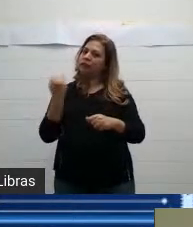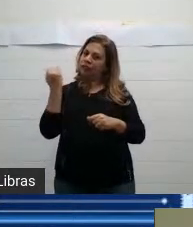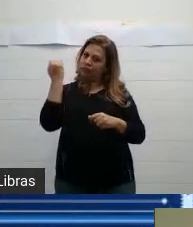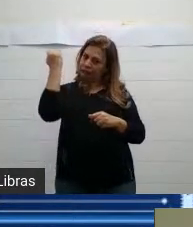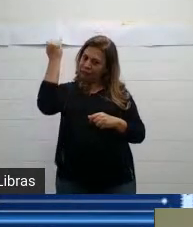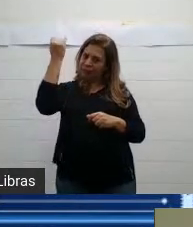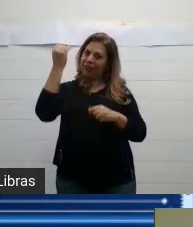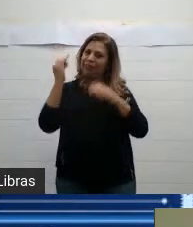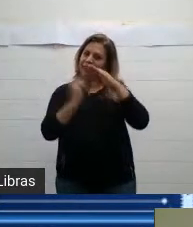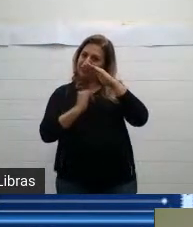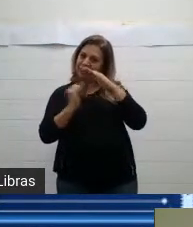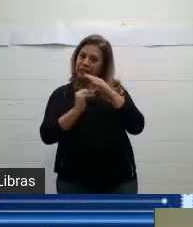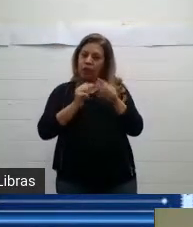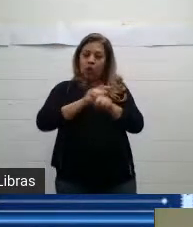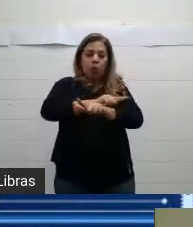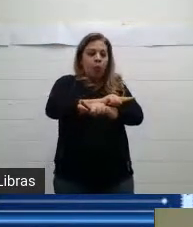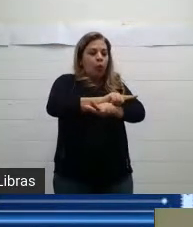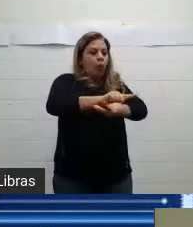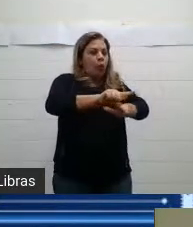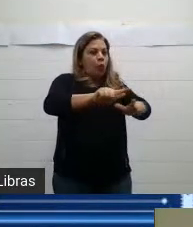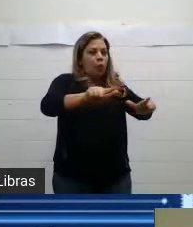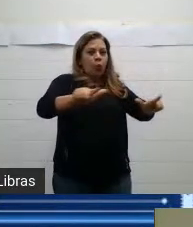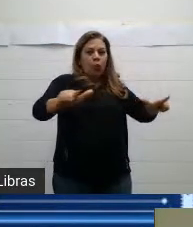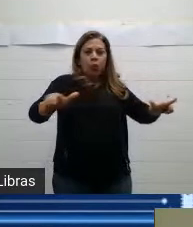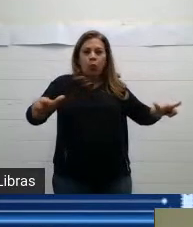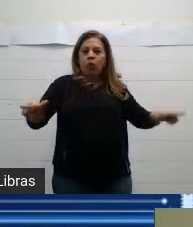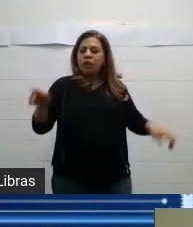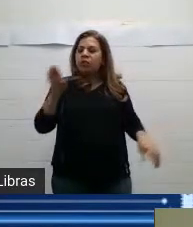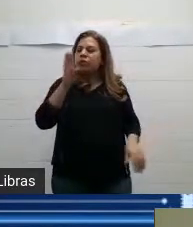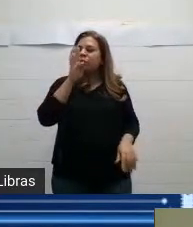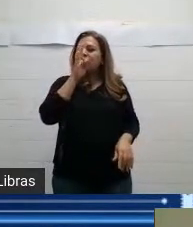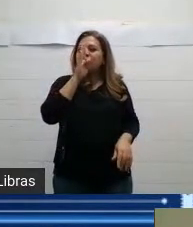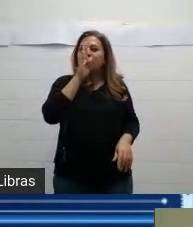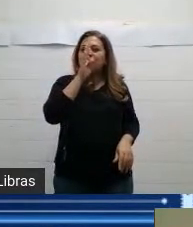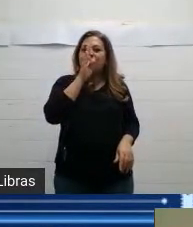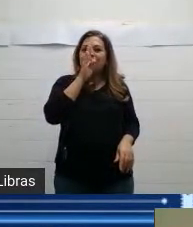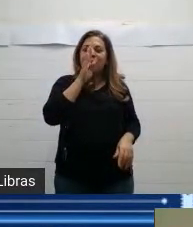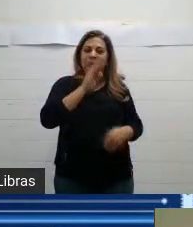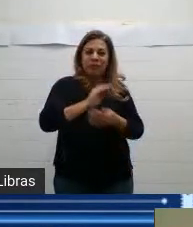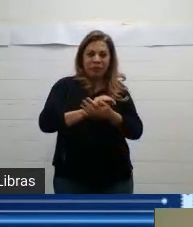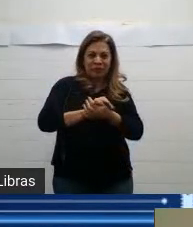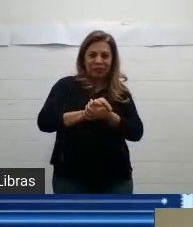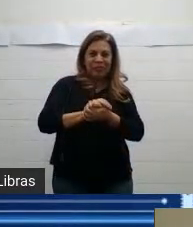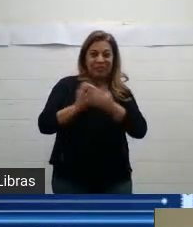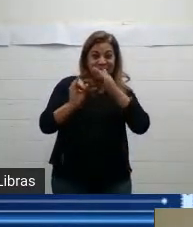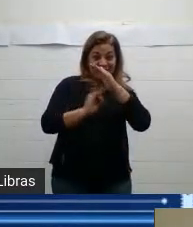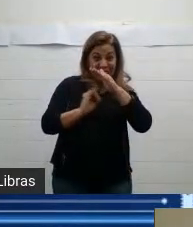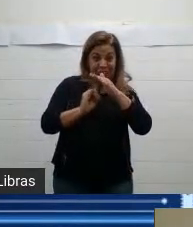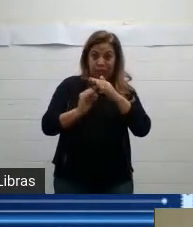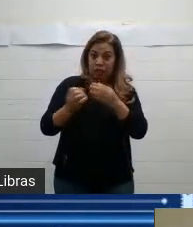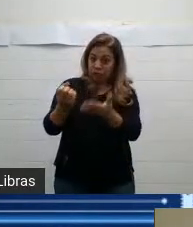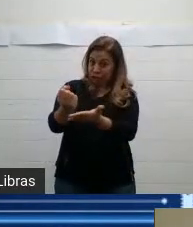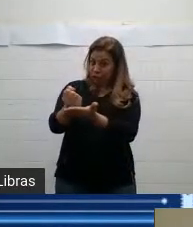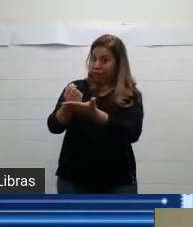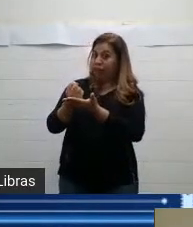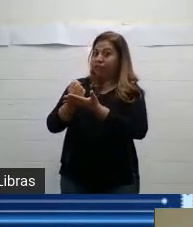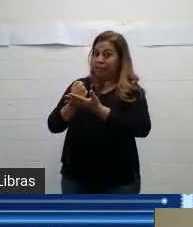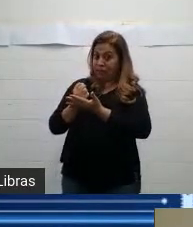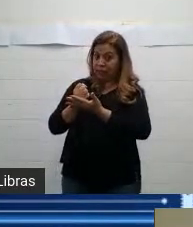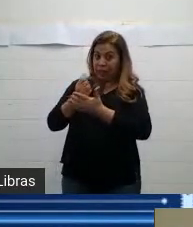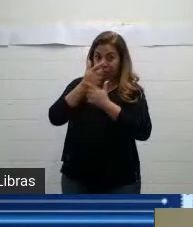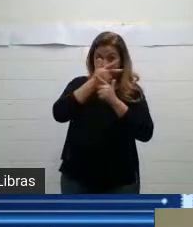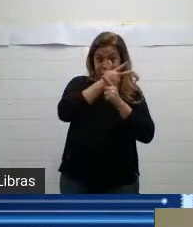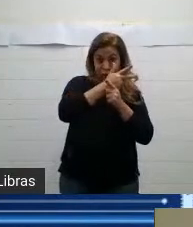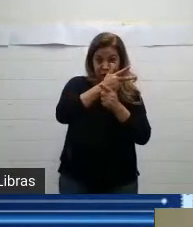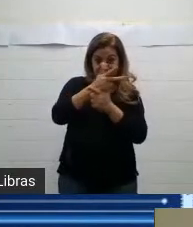em que o Instituto estava vazio, então o silêncio da instituição favorecia para as gravações